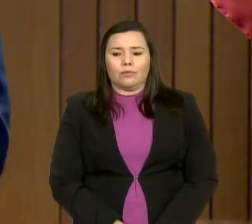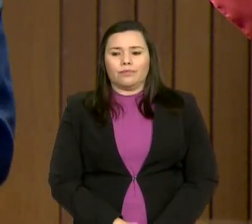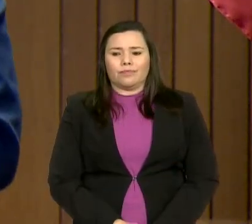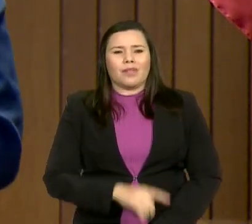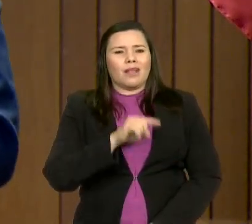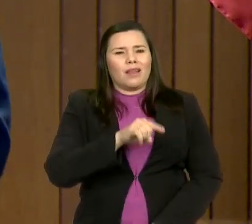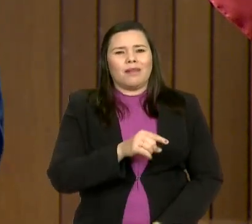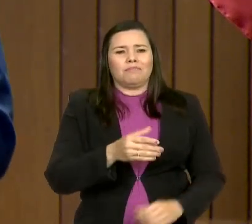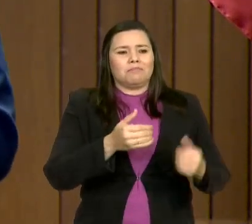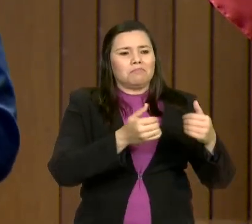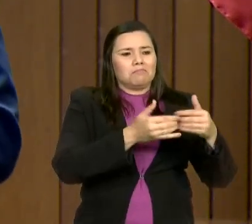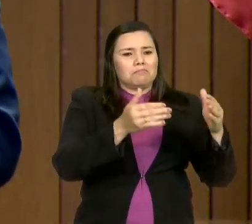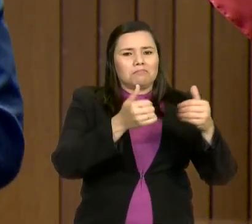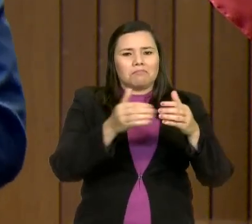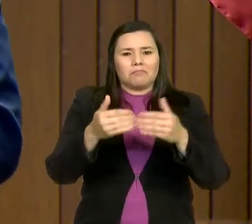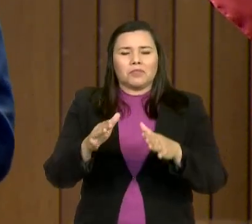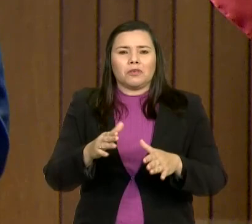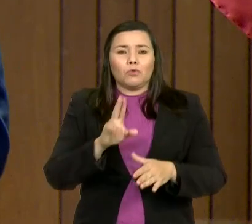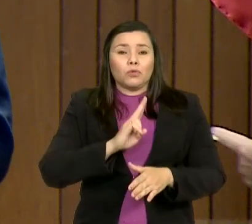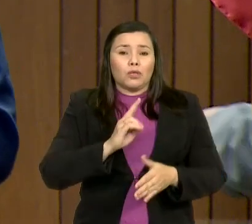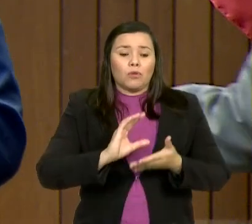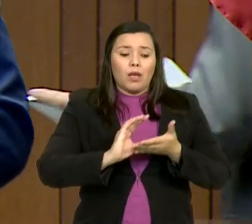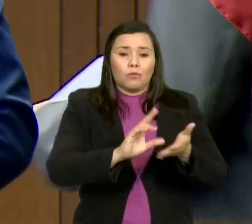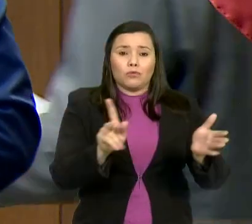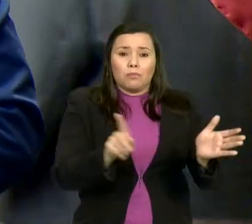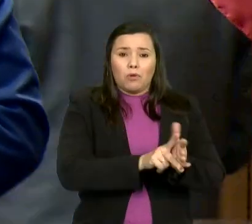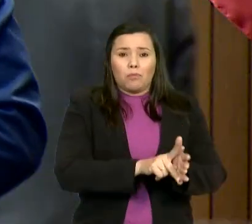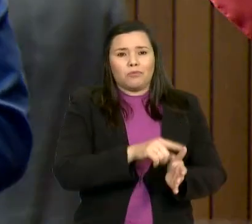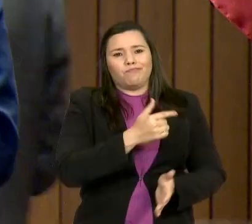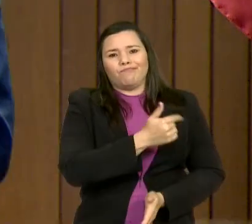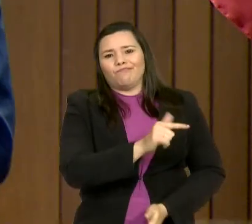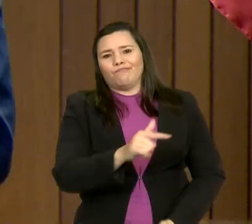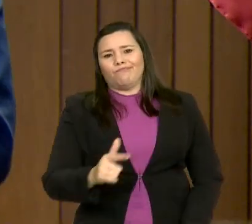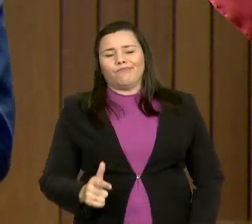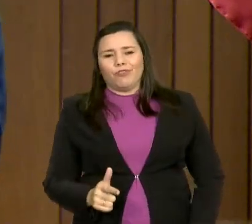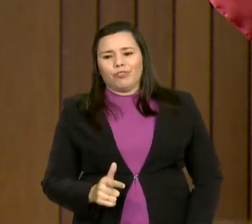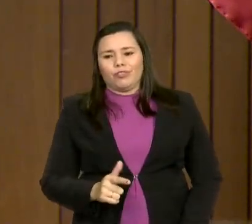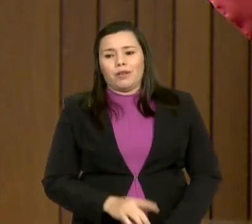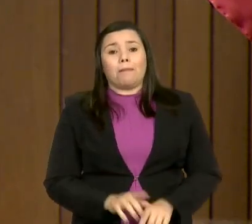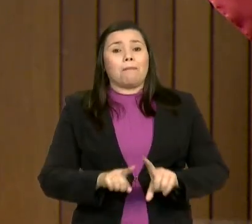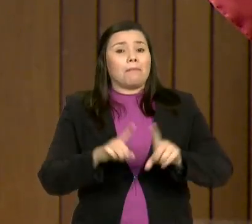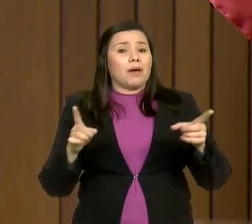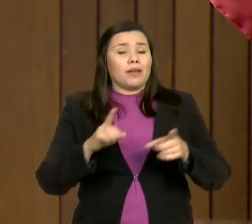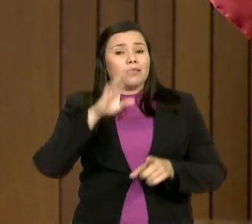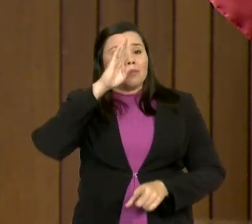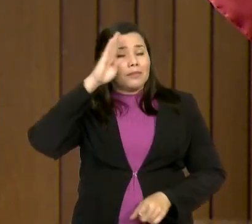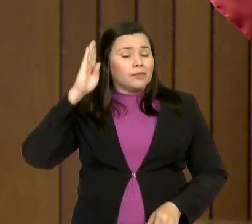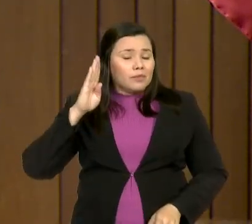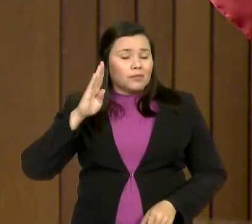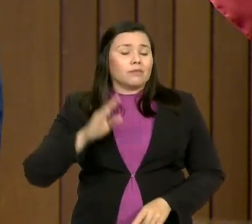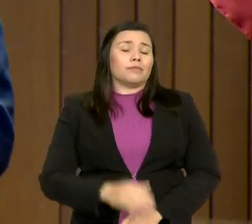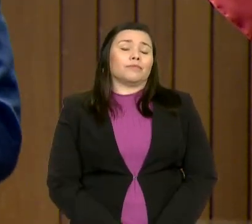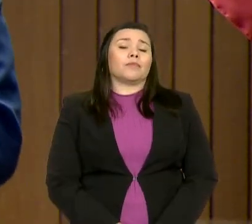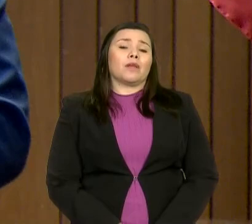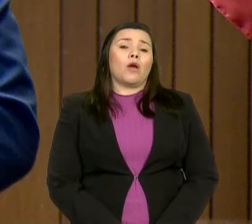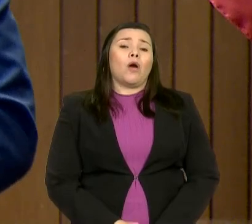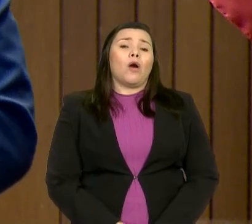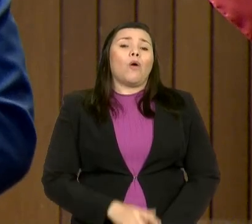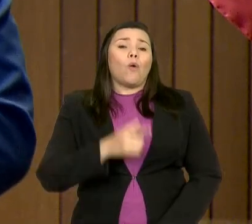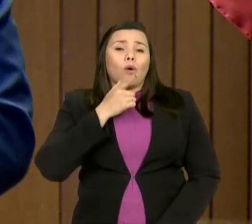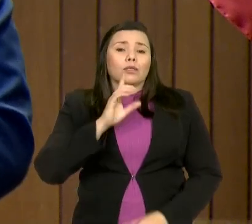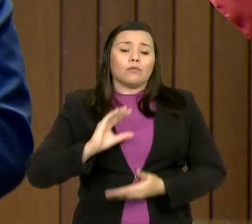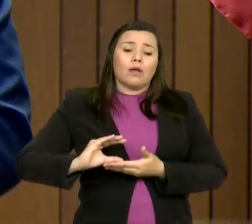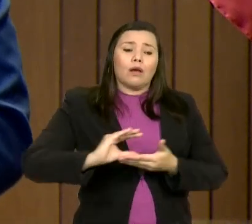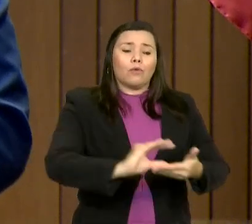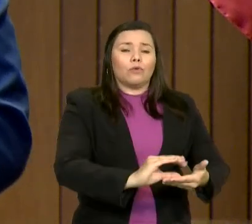para inaugurar com recurso próprio, o governador Carlos Brandão inaugurou a segunda etapa da